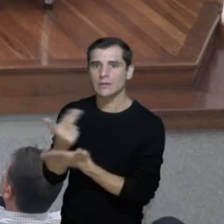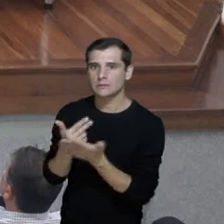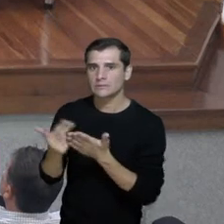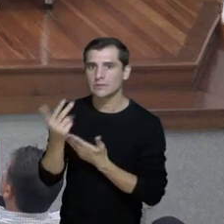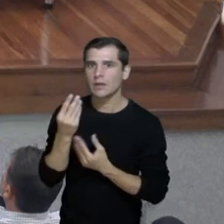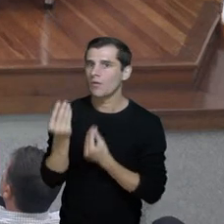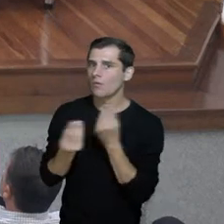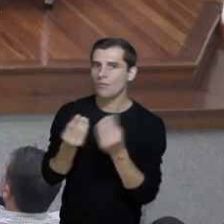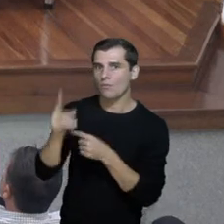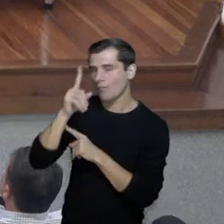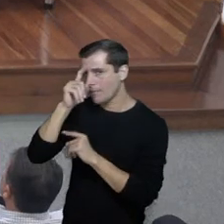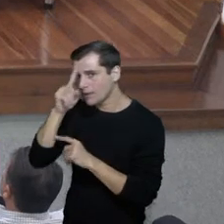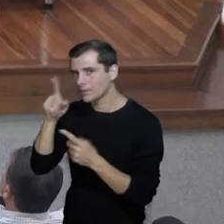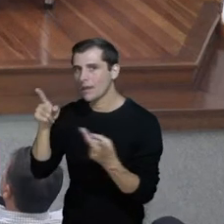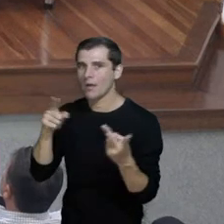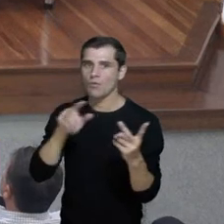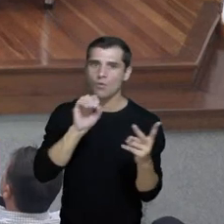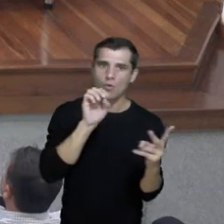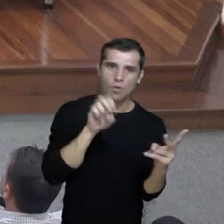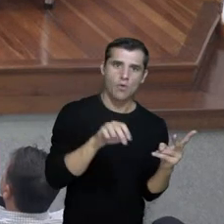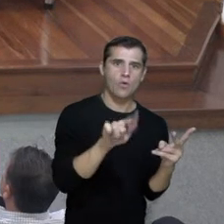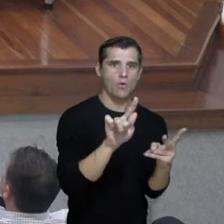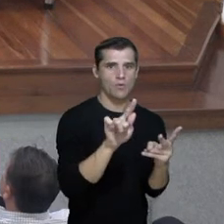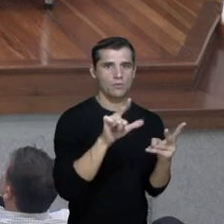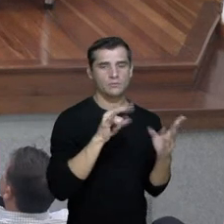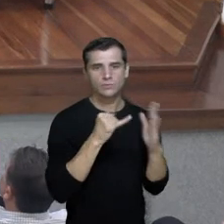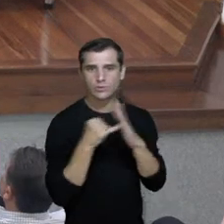para alguma campanha todo dia